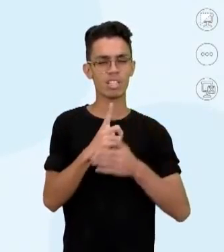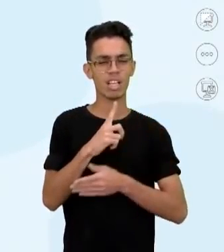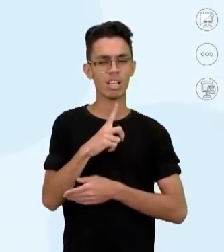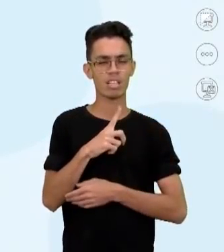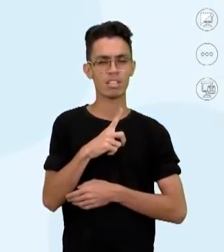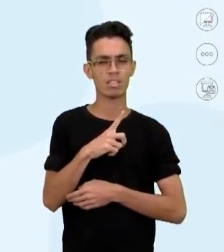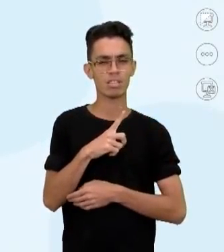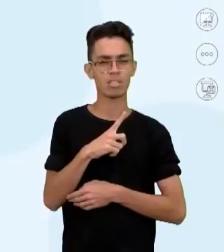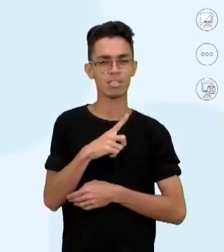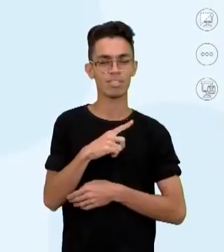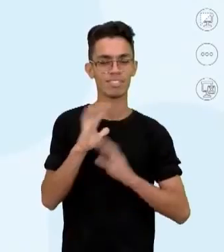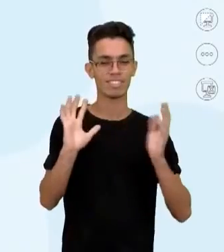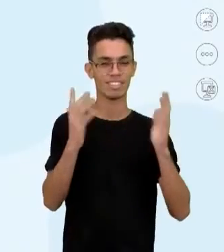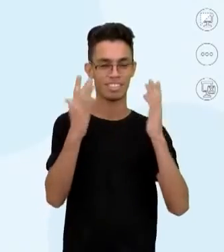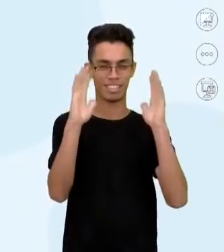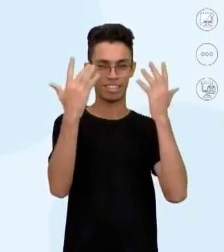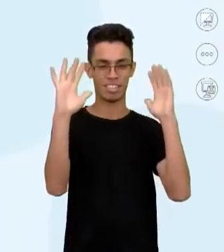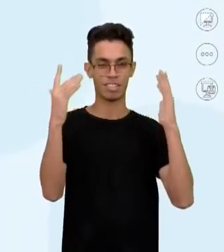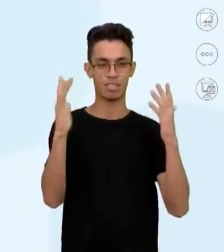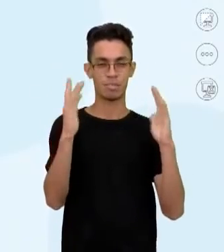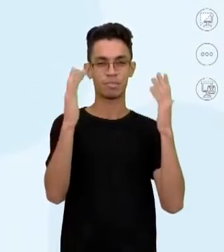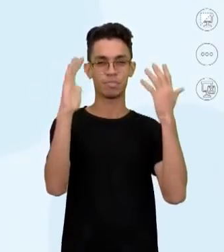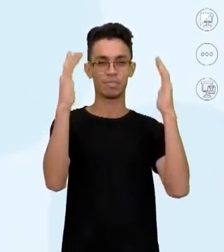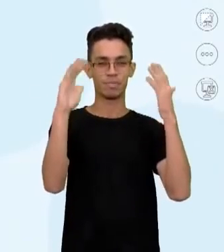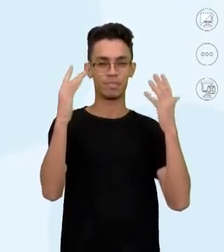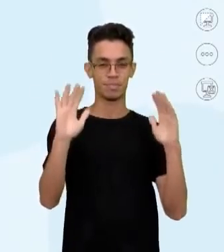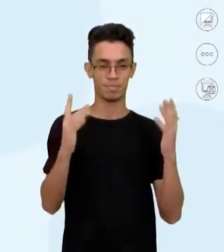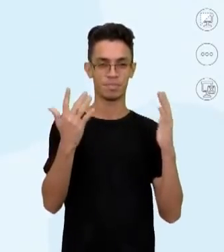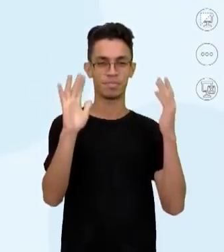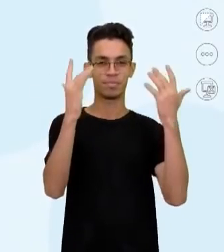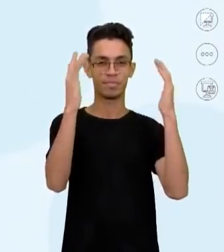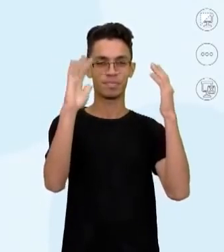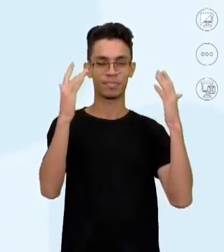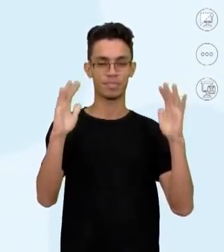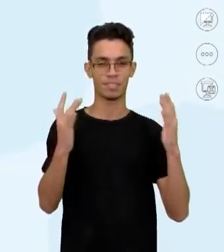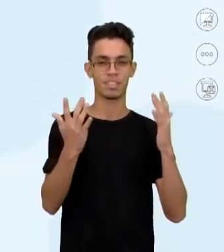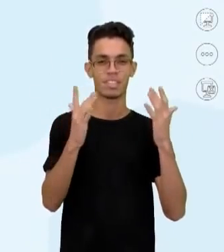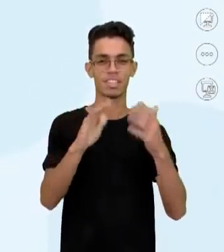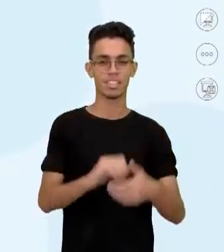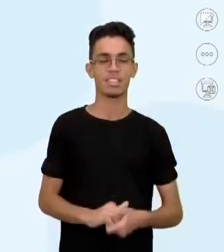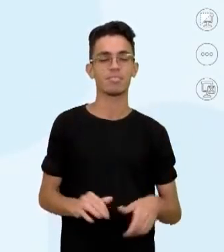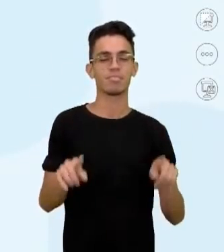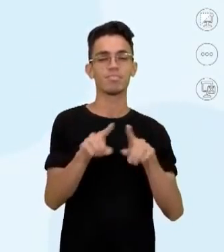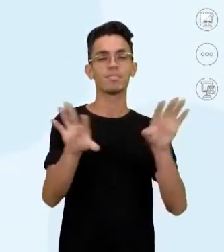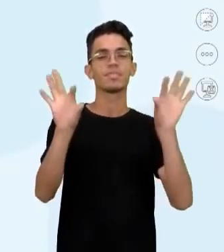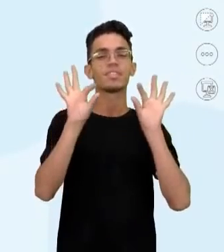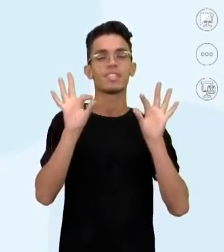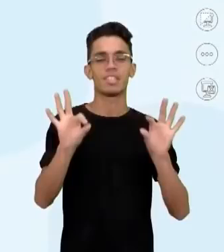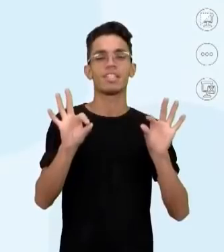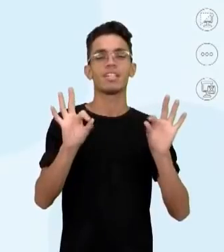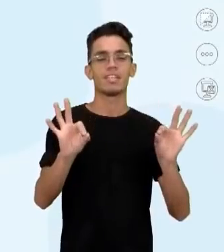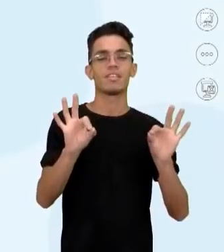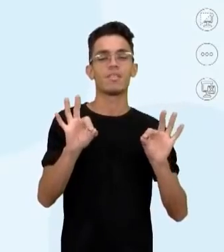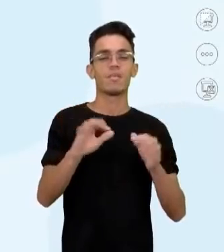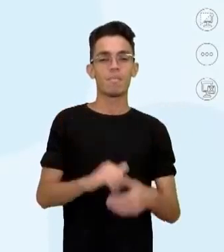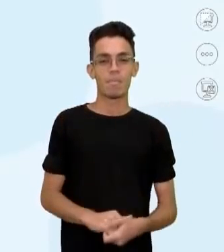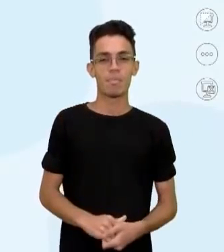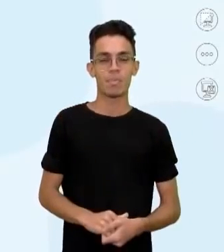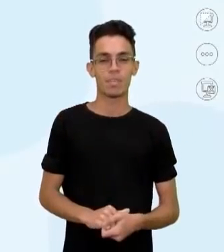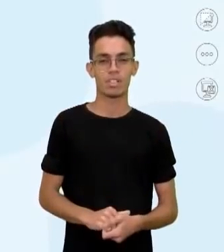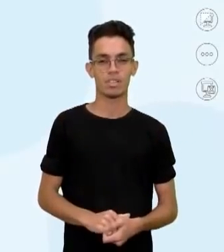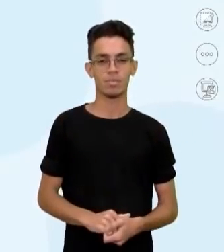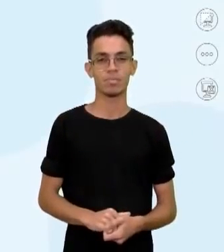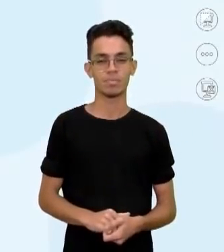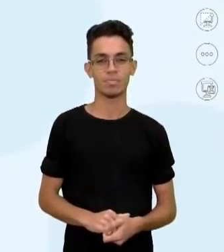aí, diretor? Aê, o pessoal tá bem acertando aí, tá afiadinho. Bom, e aí você testa, né?